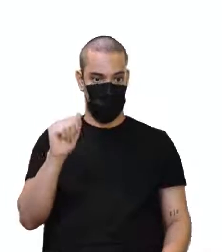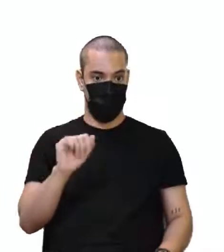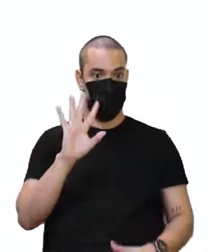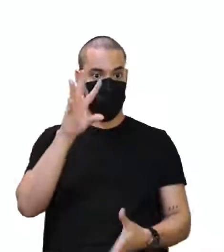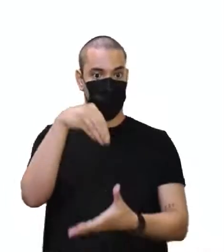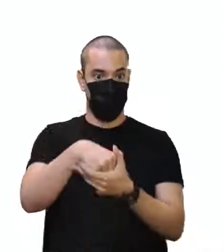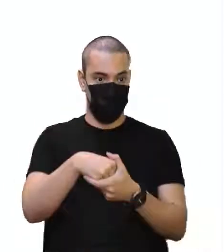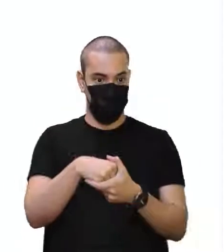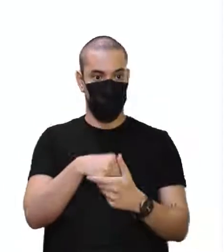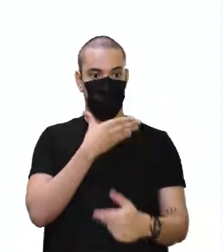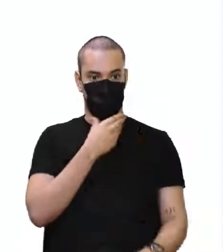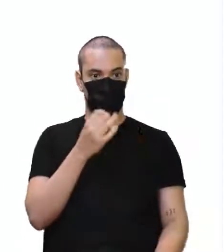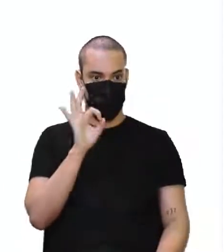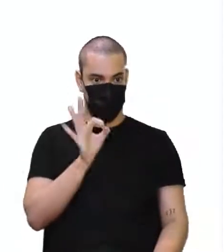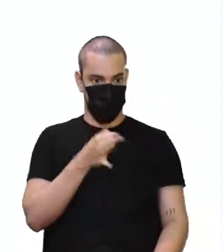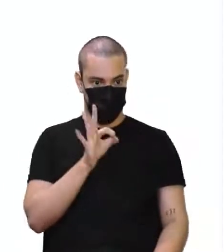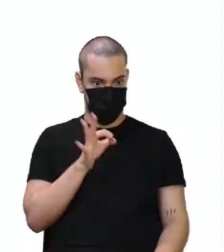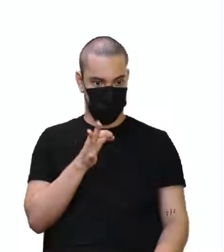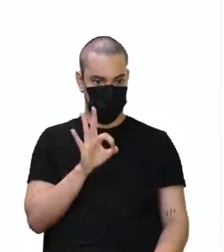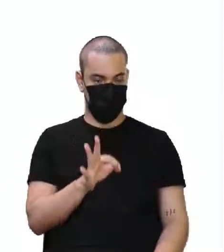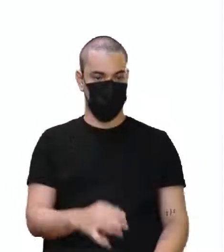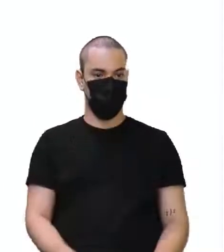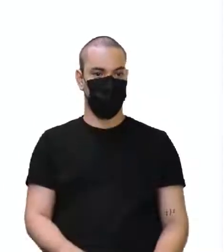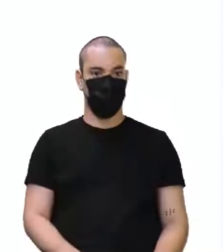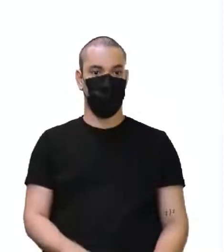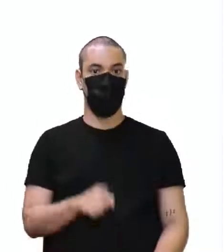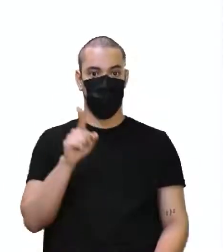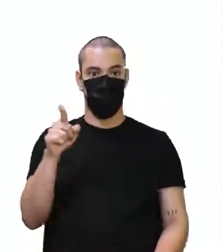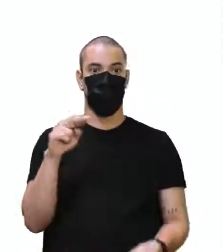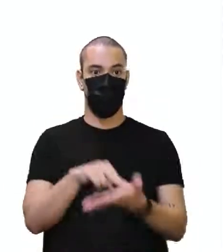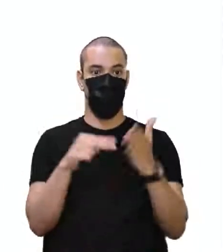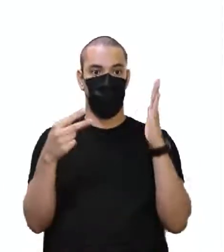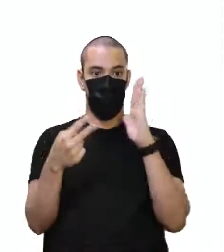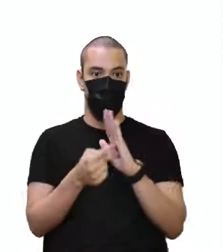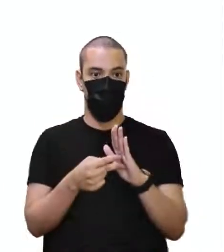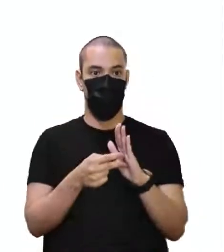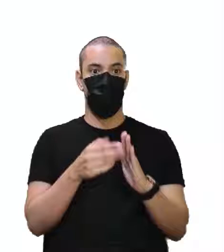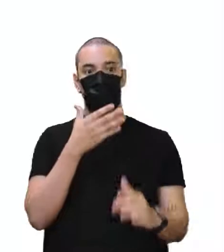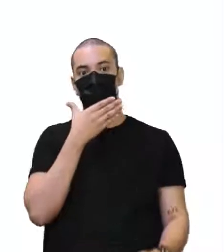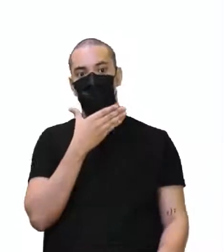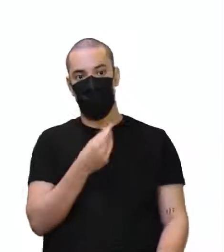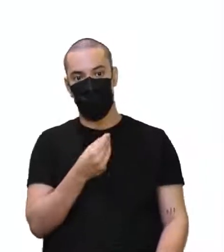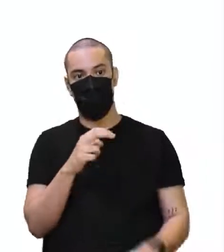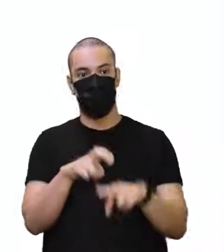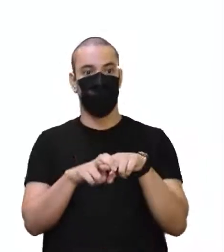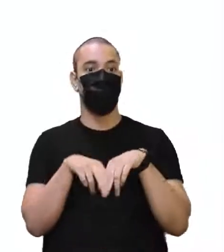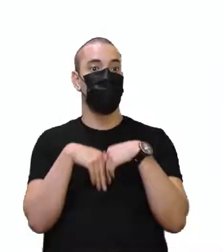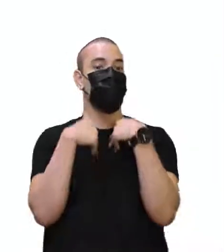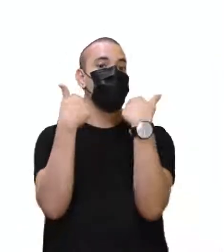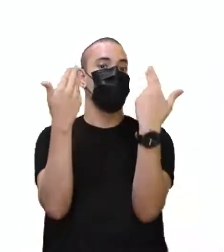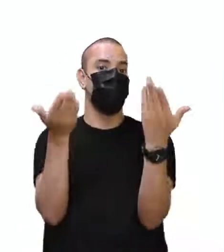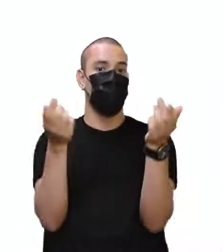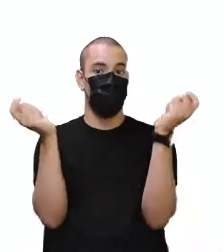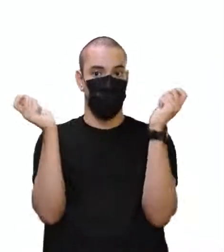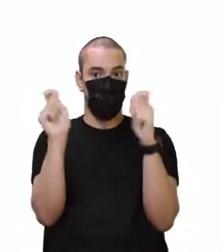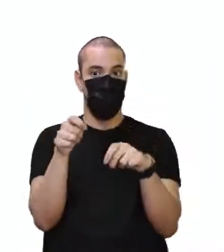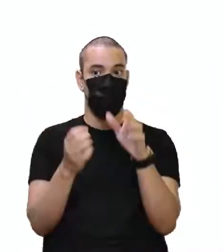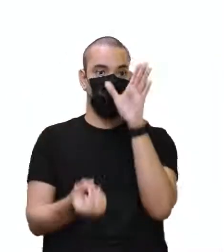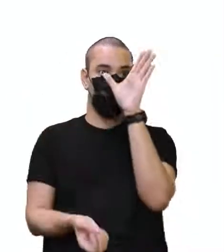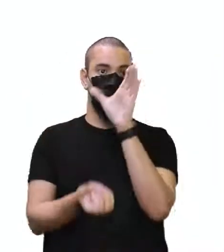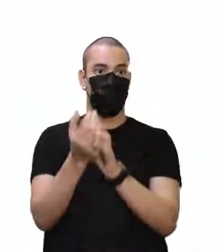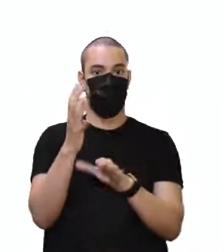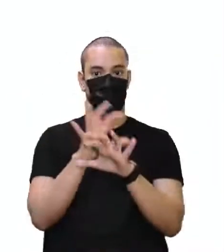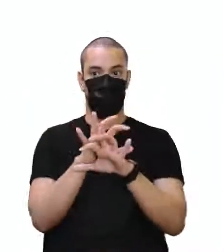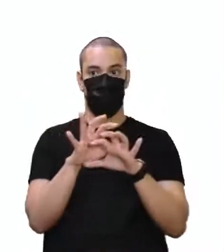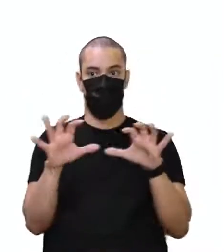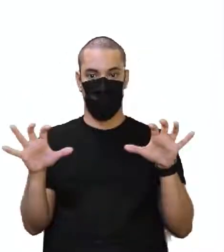indivíduo masculino aí, ó, tá? Esse sinal é de masculino. Então, quais são os gametas possíveis formados por esse